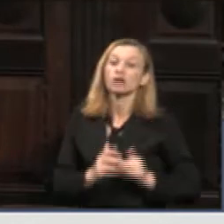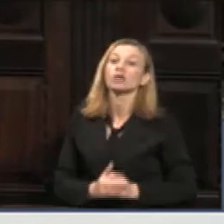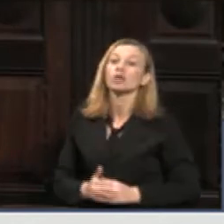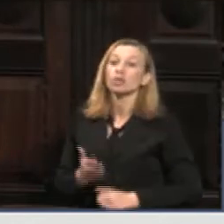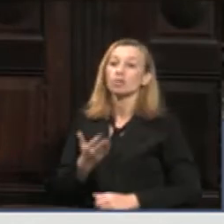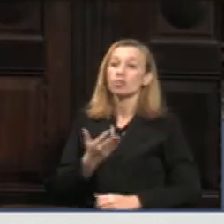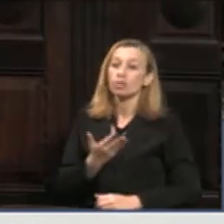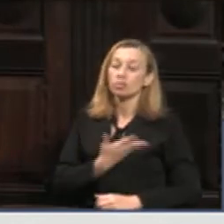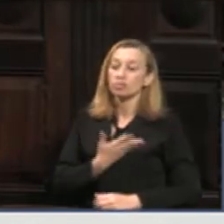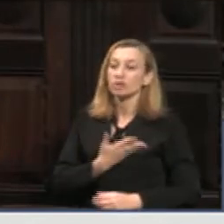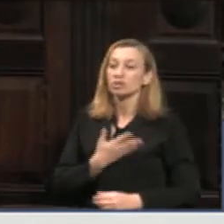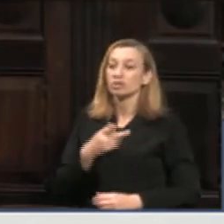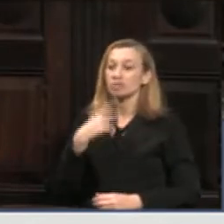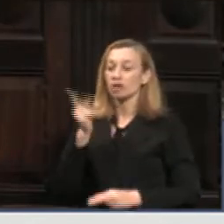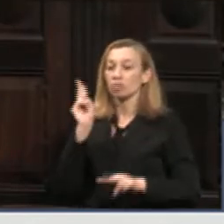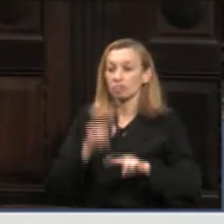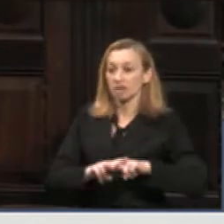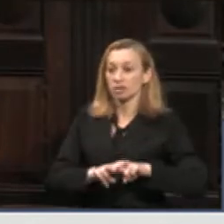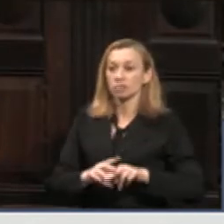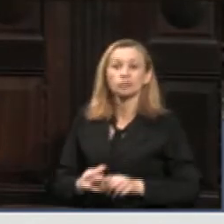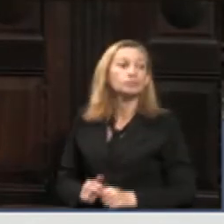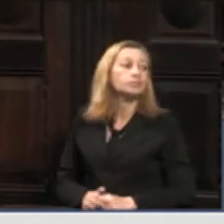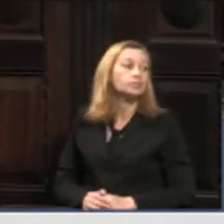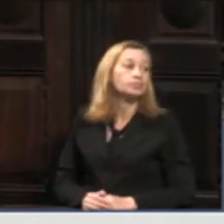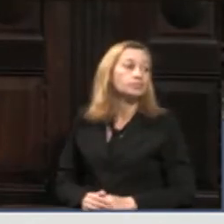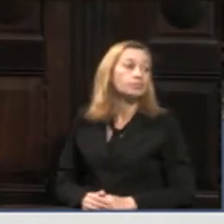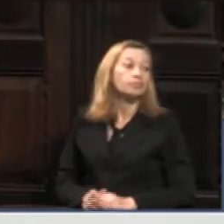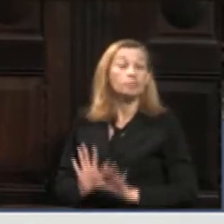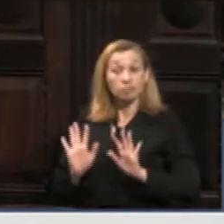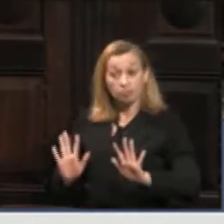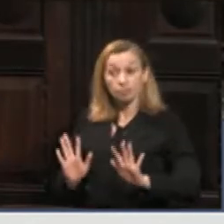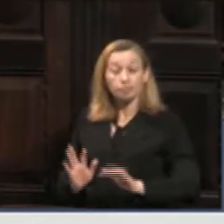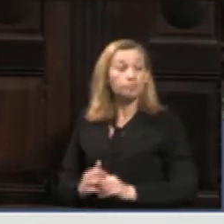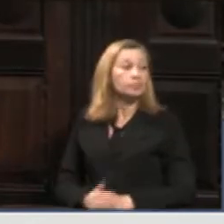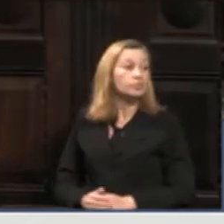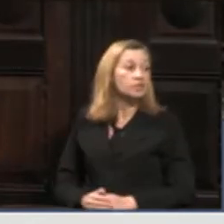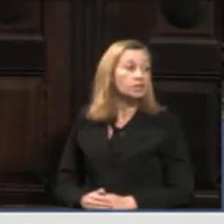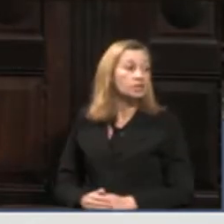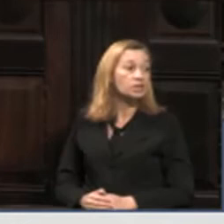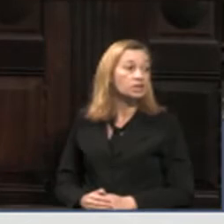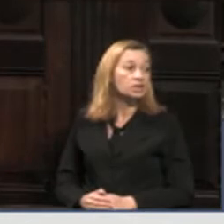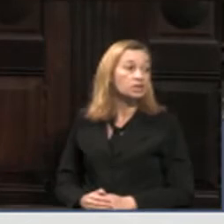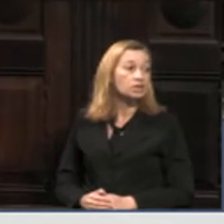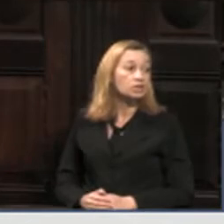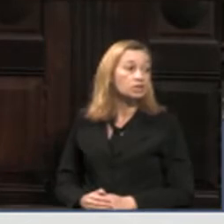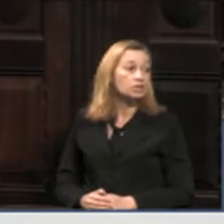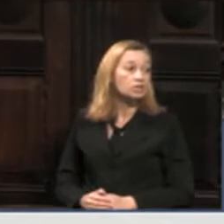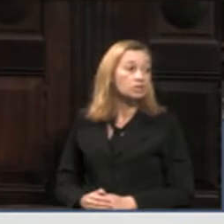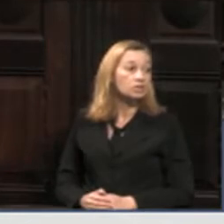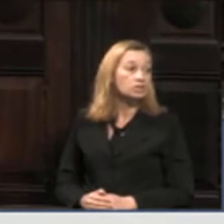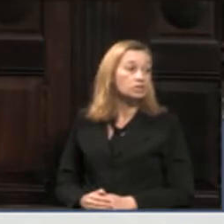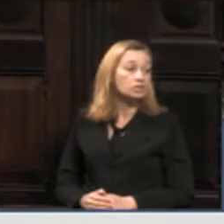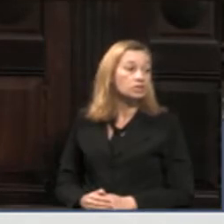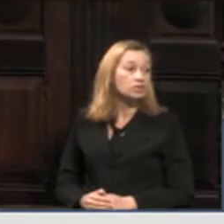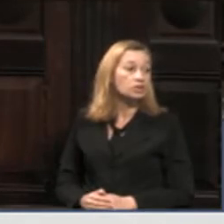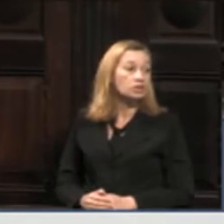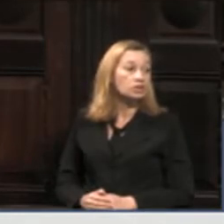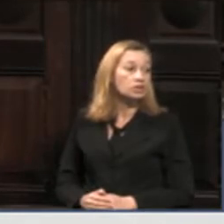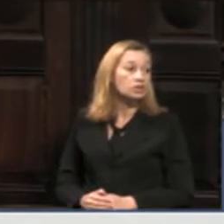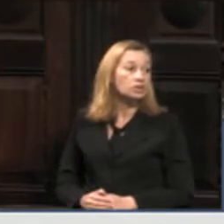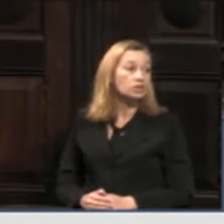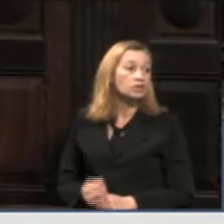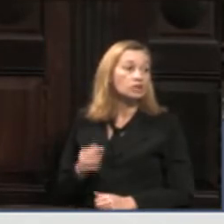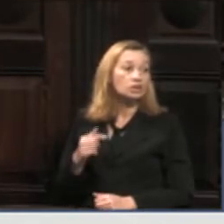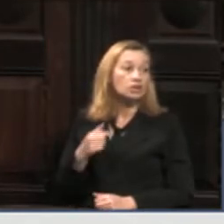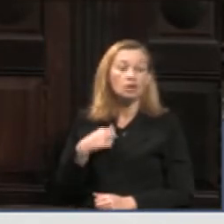E a ministra Carmen Lúcia, aliás, eu sugiro a quem